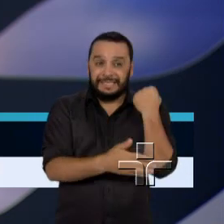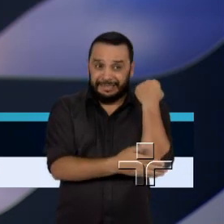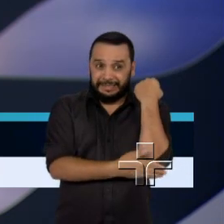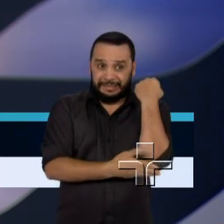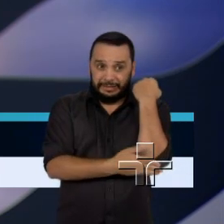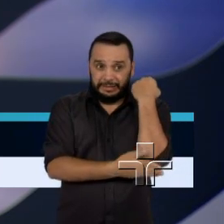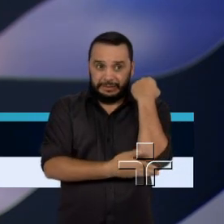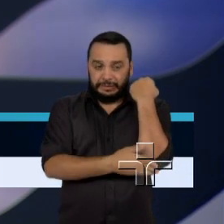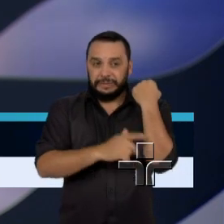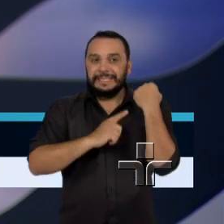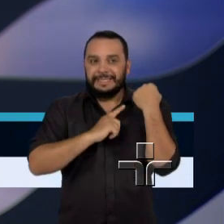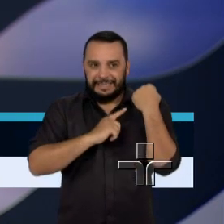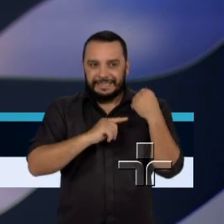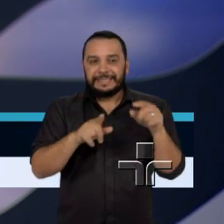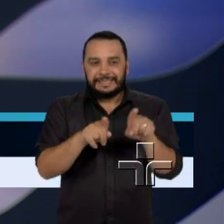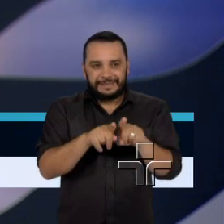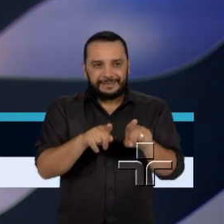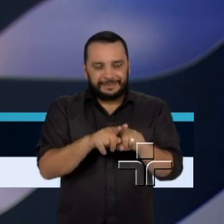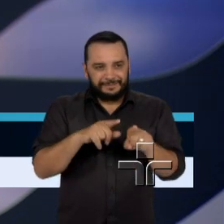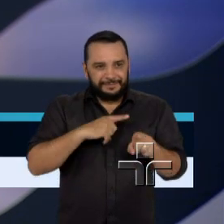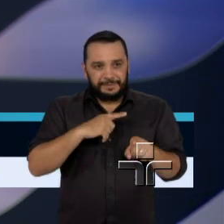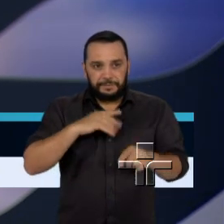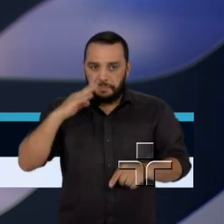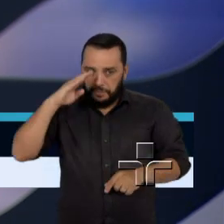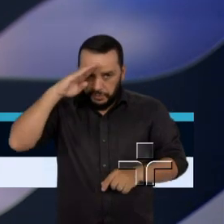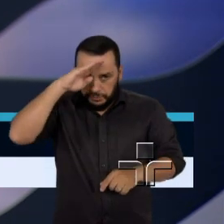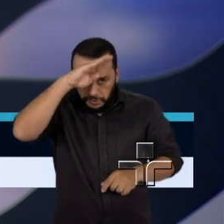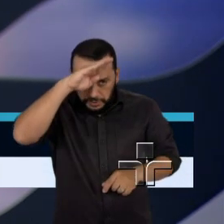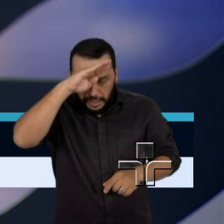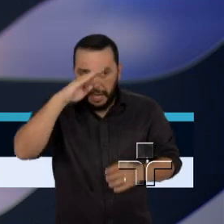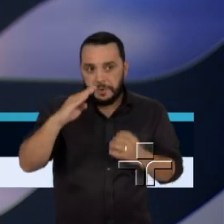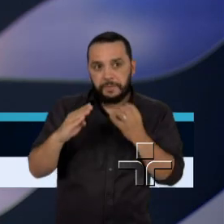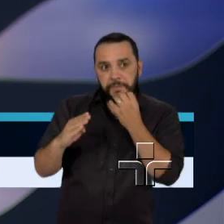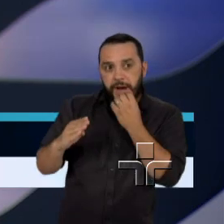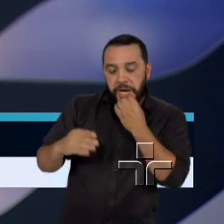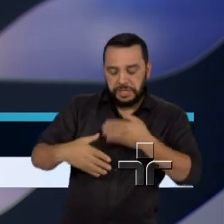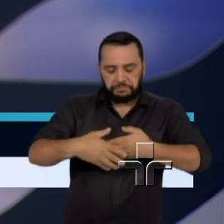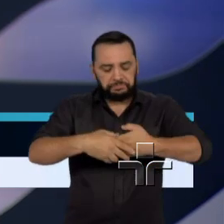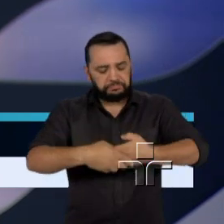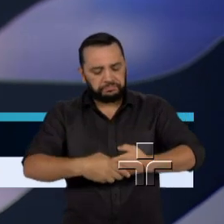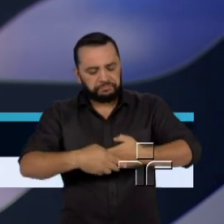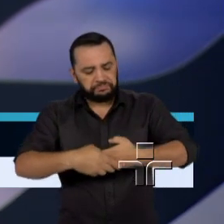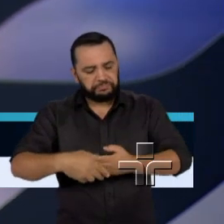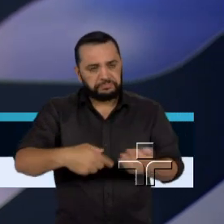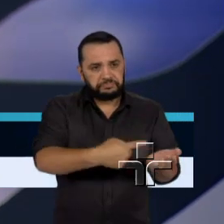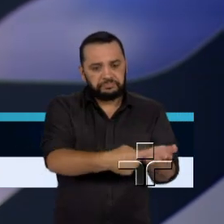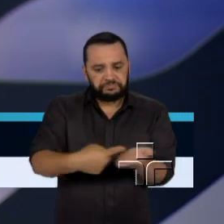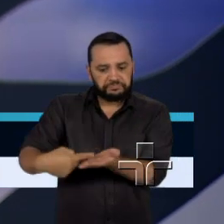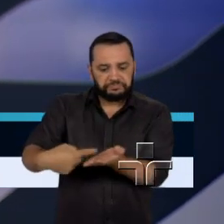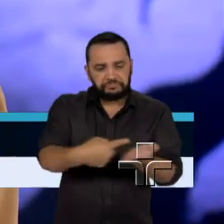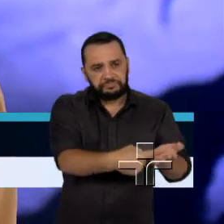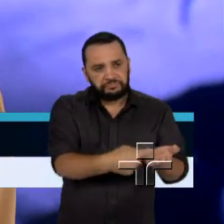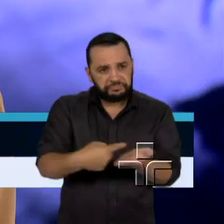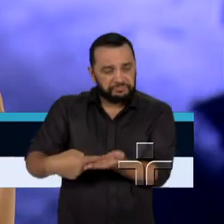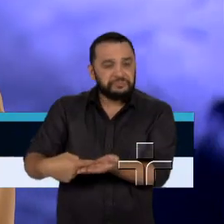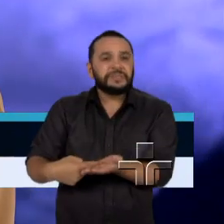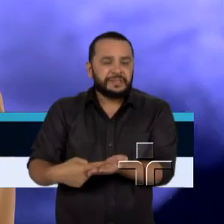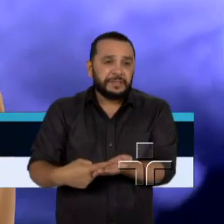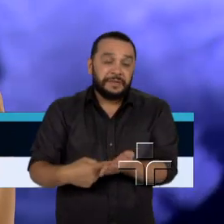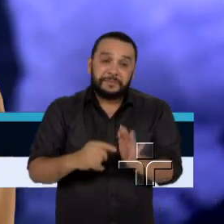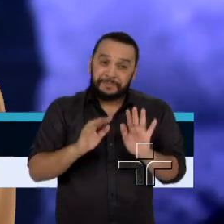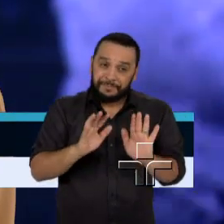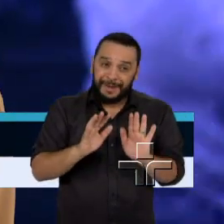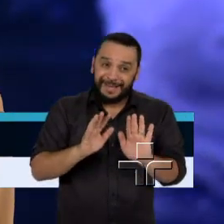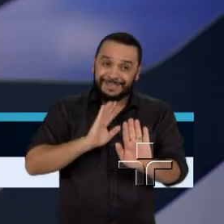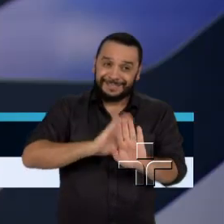declarações públicas de respeito entre o Bolsonaro e o Rodrigo Maia, sabe-se em Brasília que a relação entre os dois não é das